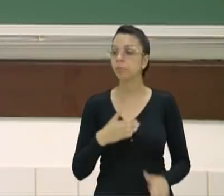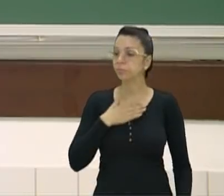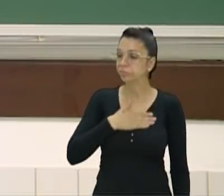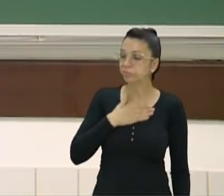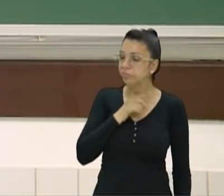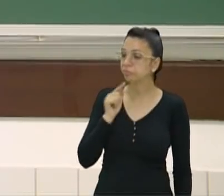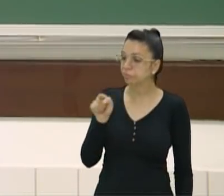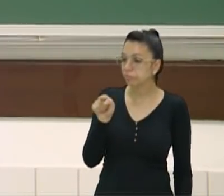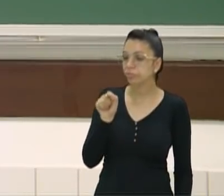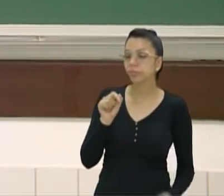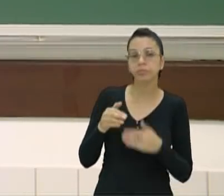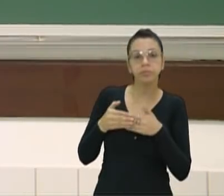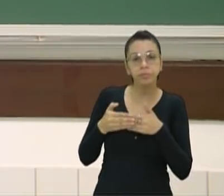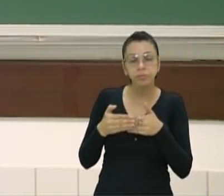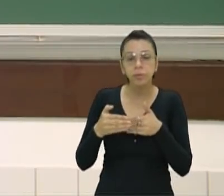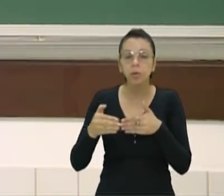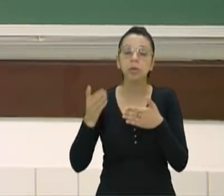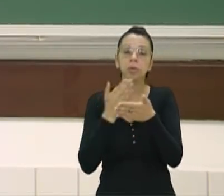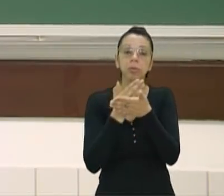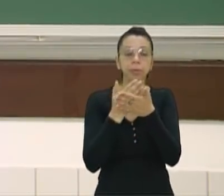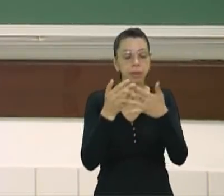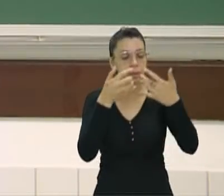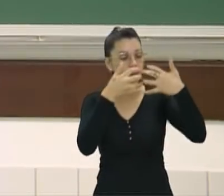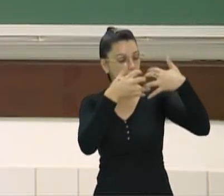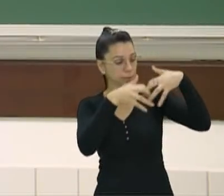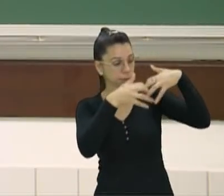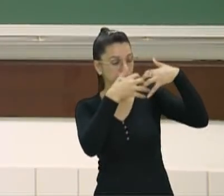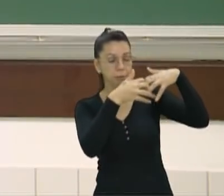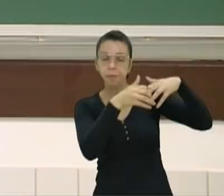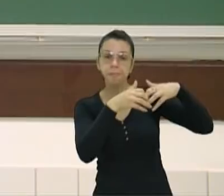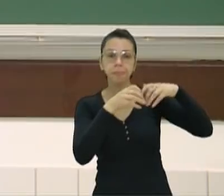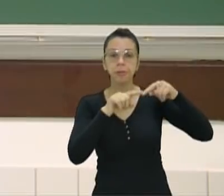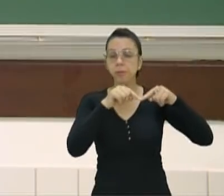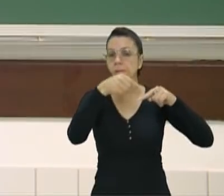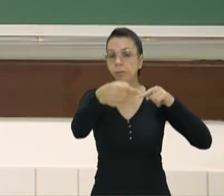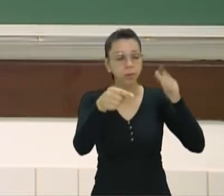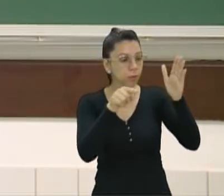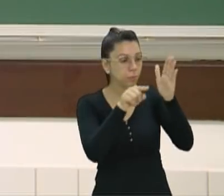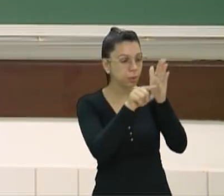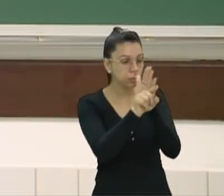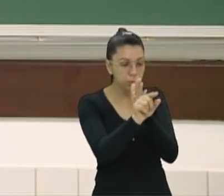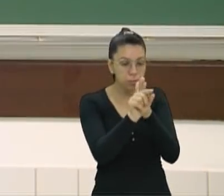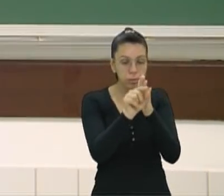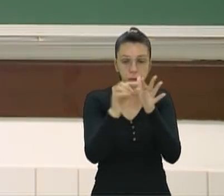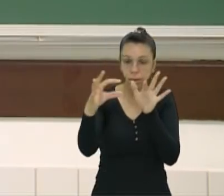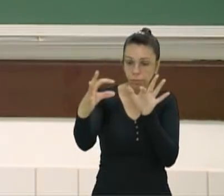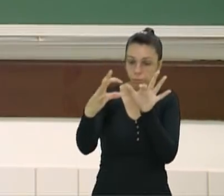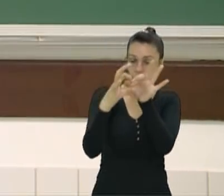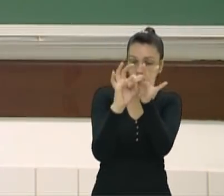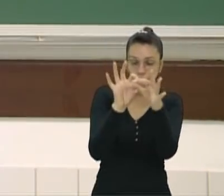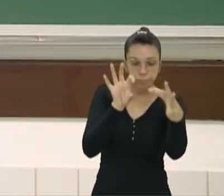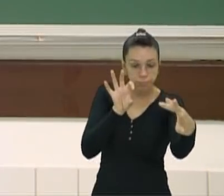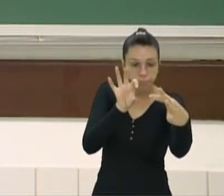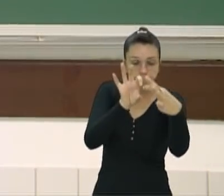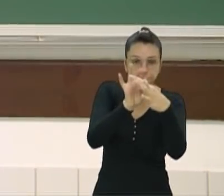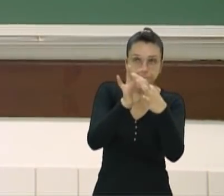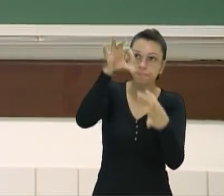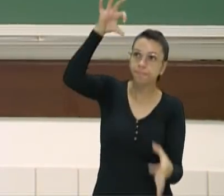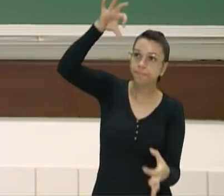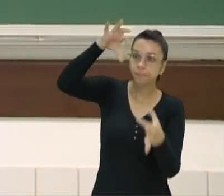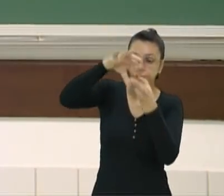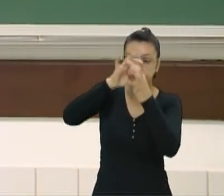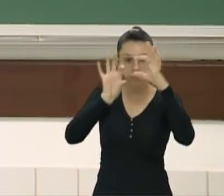você vai pensando sobre outras questões, vai aliando uma coisa com a outra, conectando,